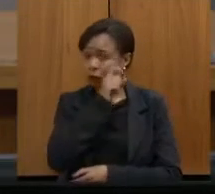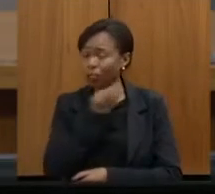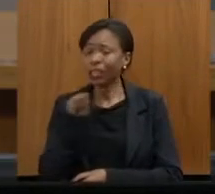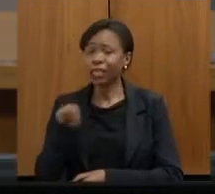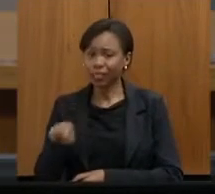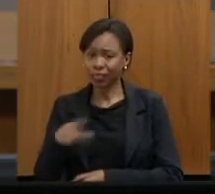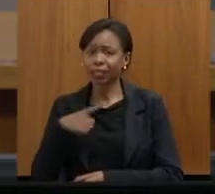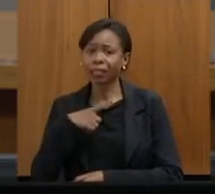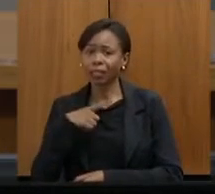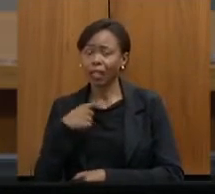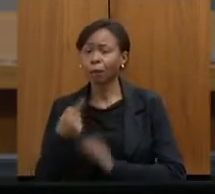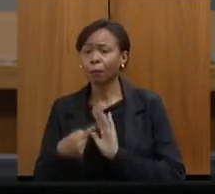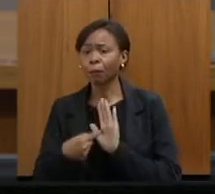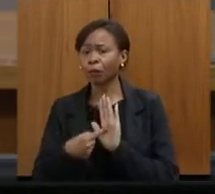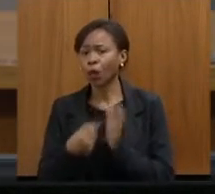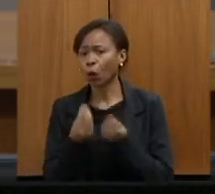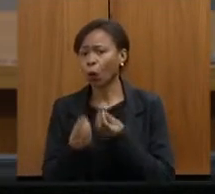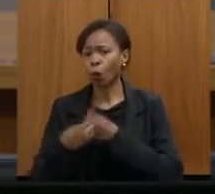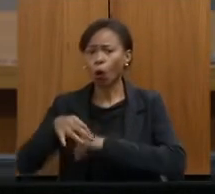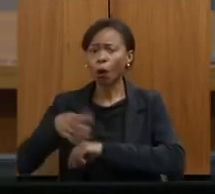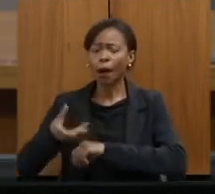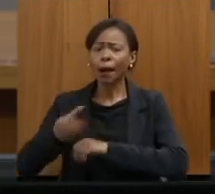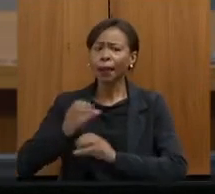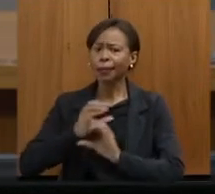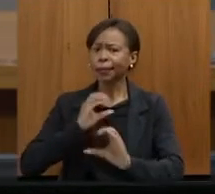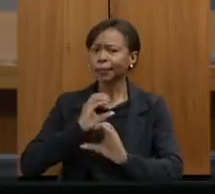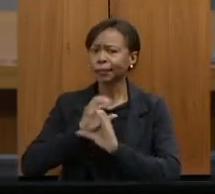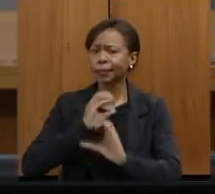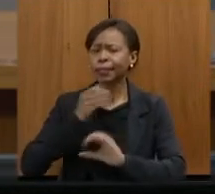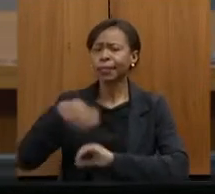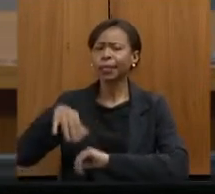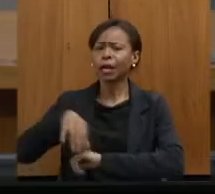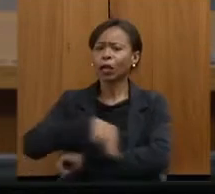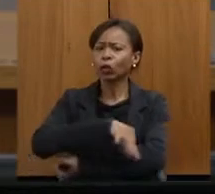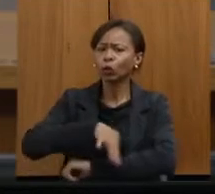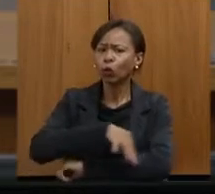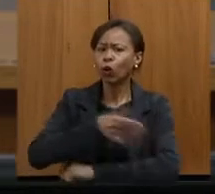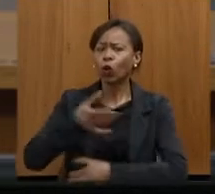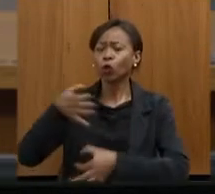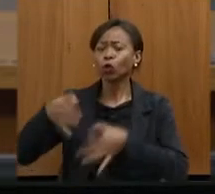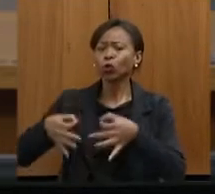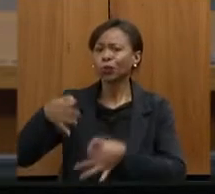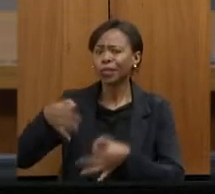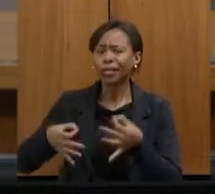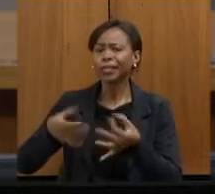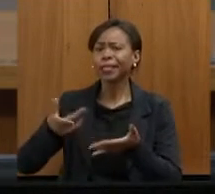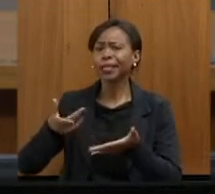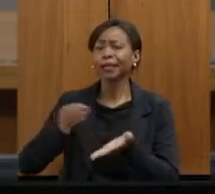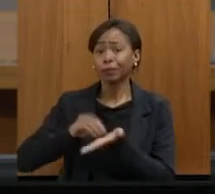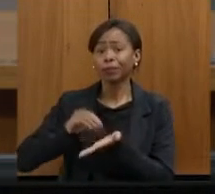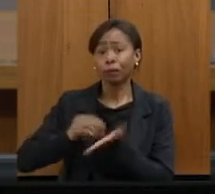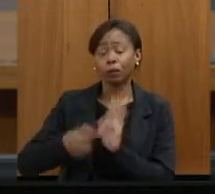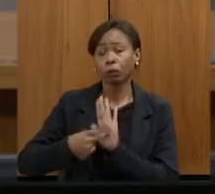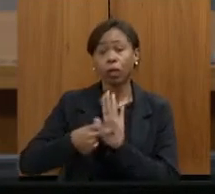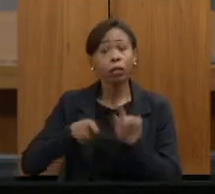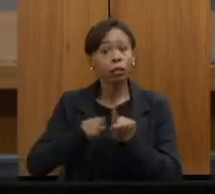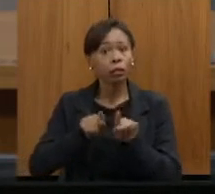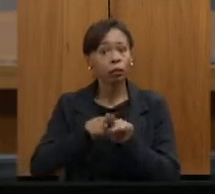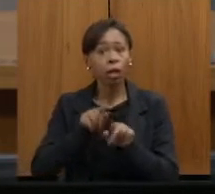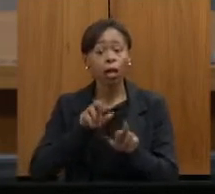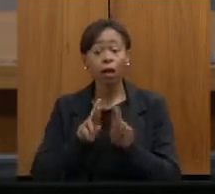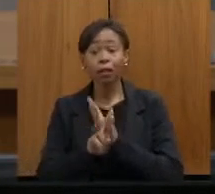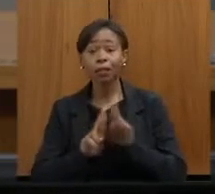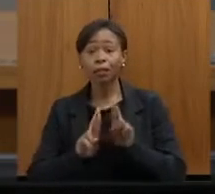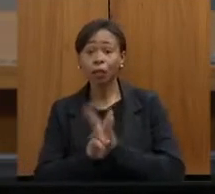de engenharia, parte ambiental, parte jurídica. O tratamento com o cartório é muito importante, é um ator importantíssimo nesse